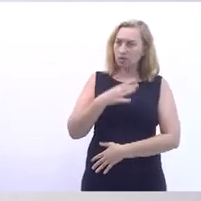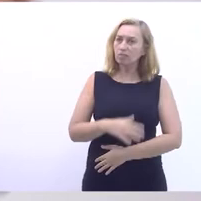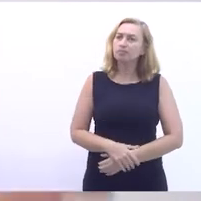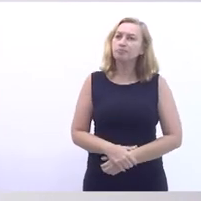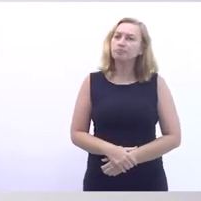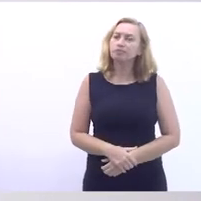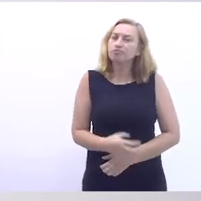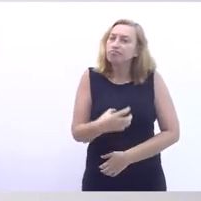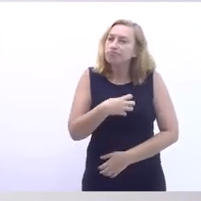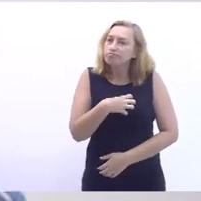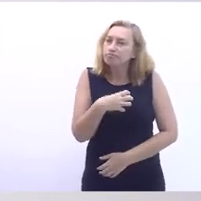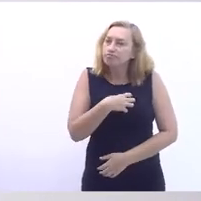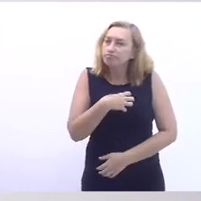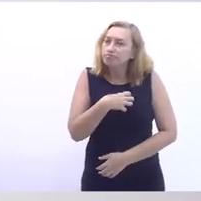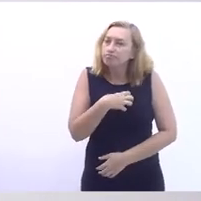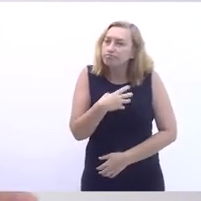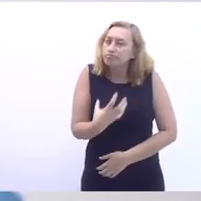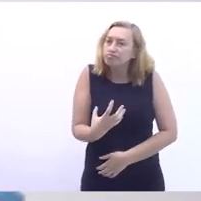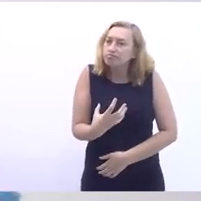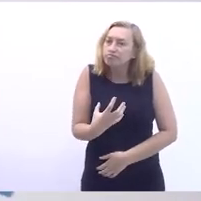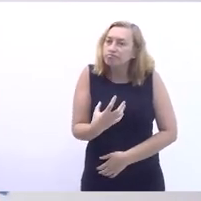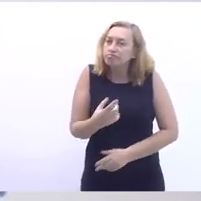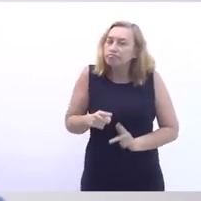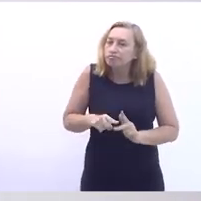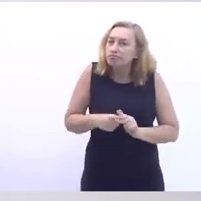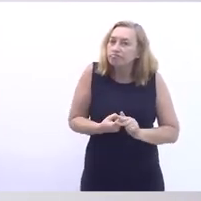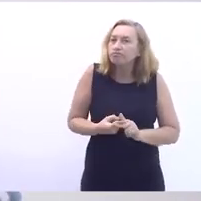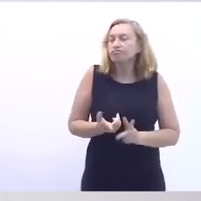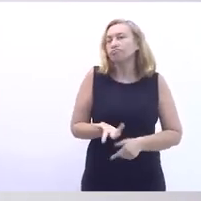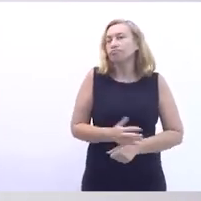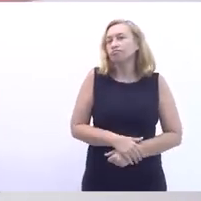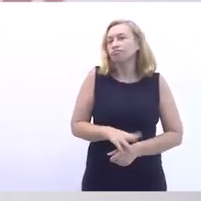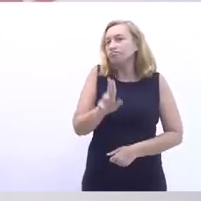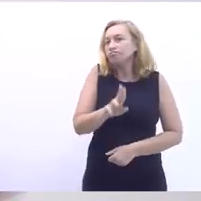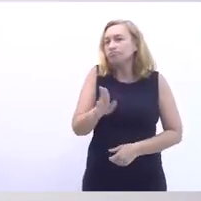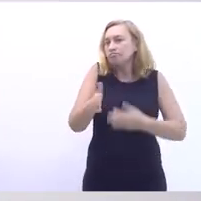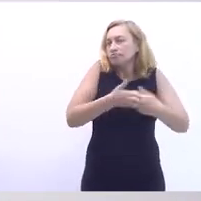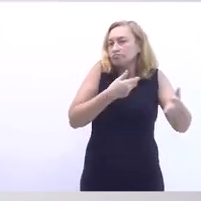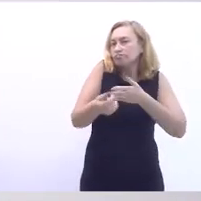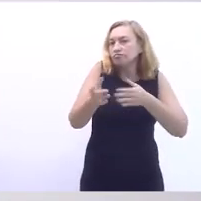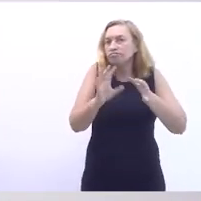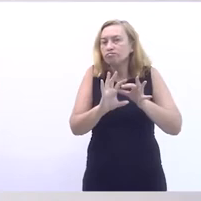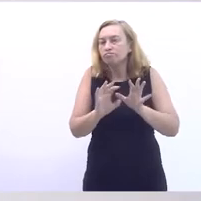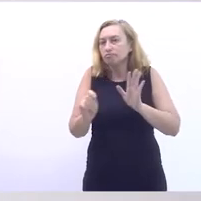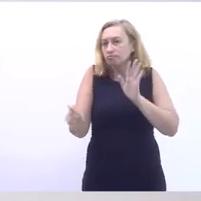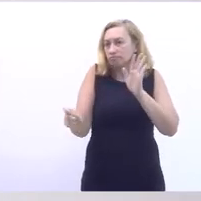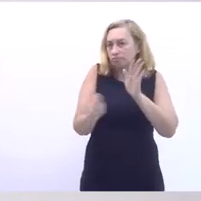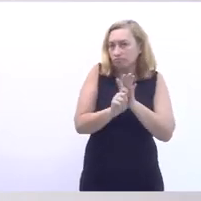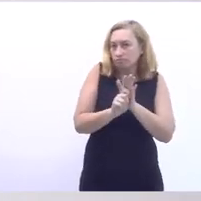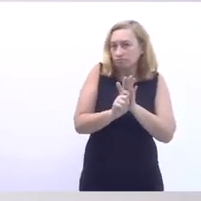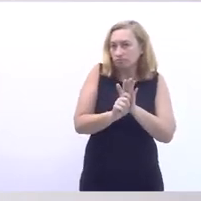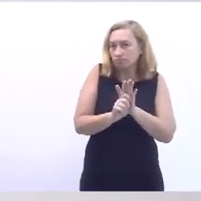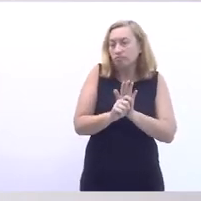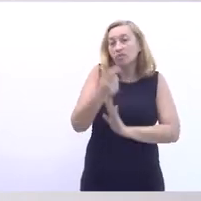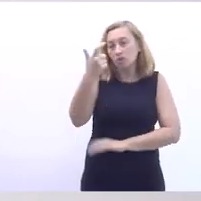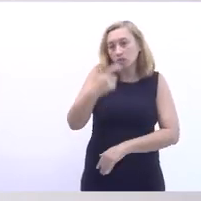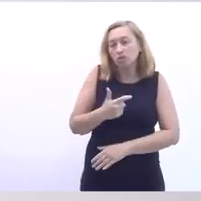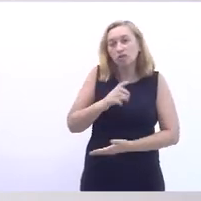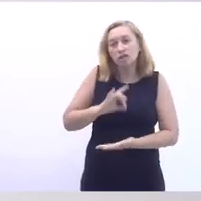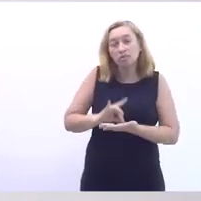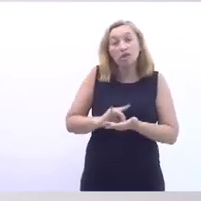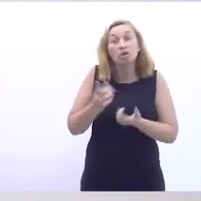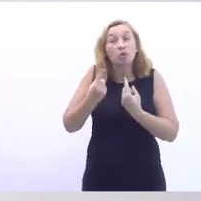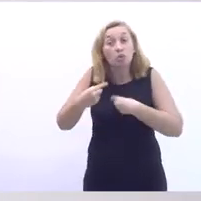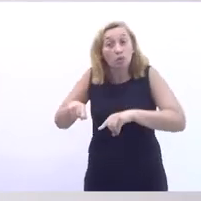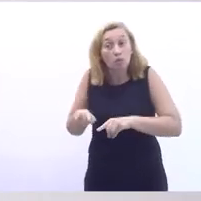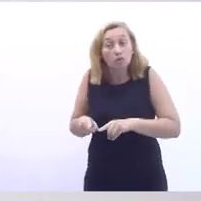no sentido da regulamentação do uso de qualquer droga eu sou realmente contra